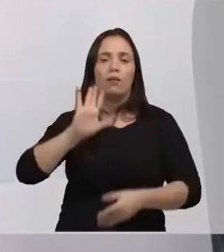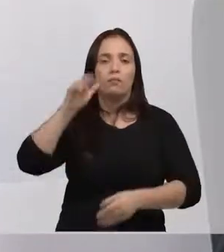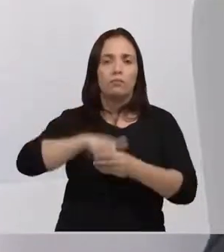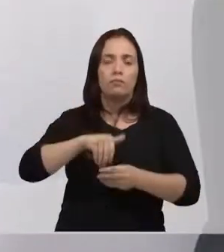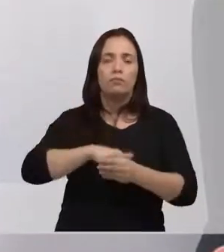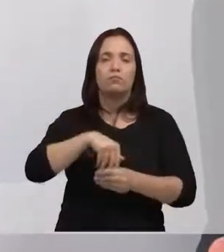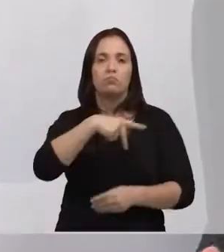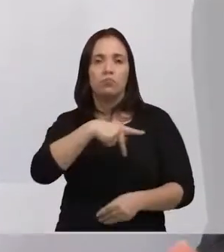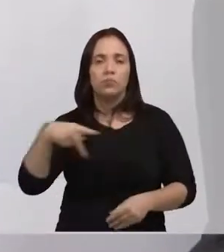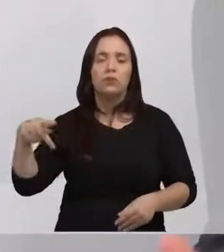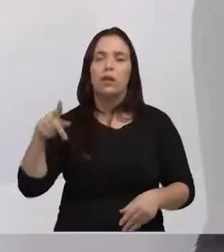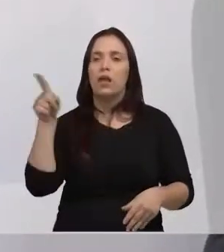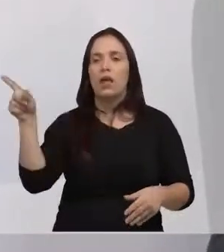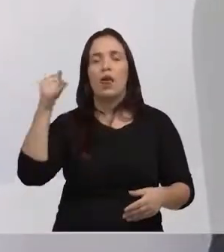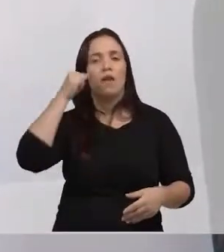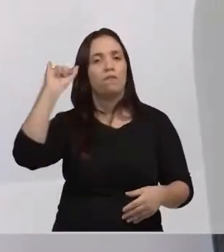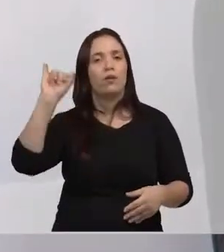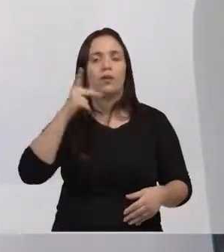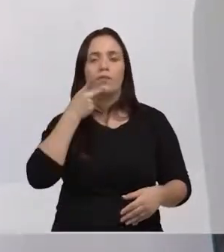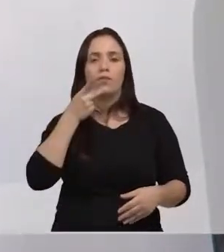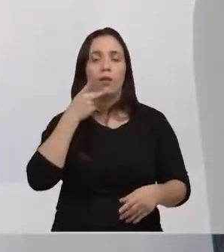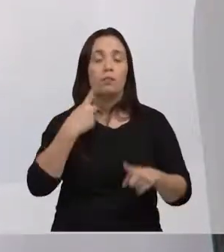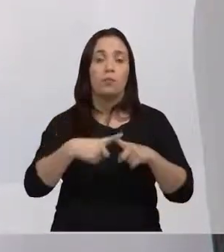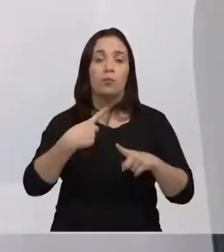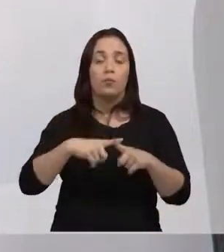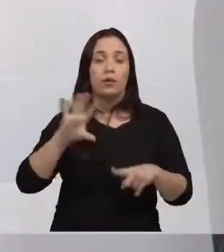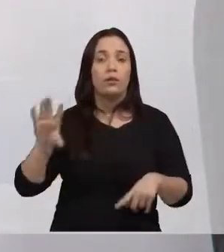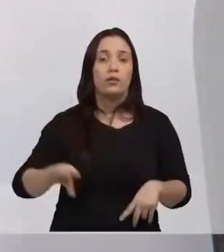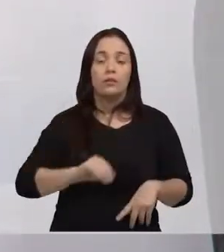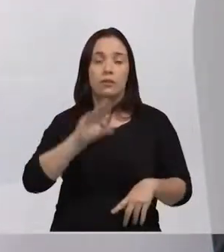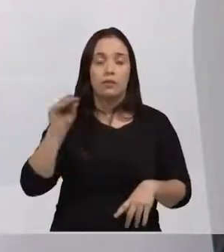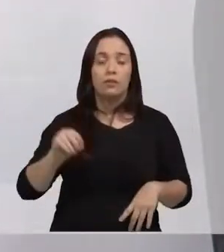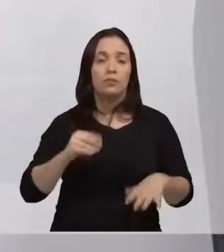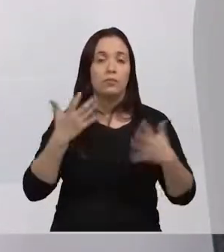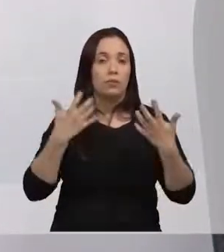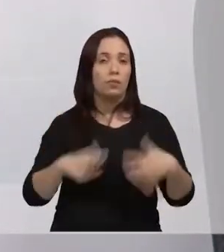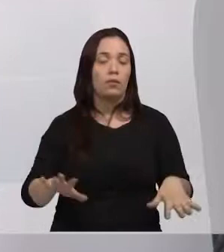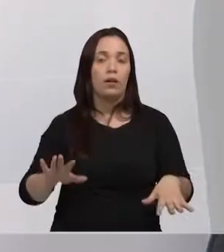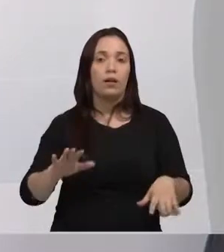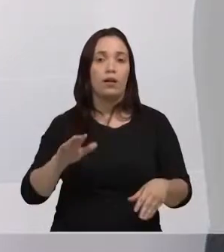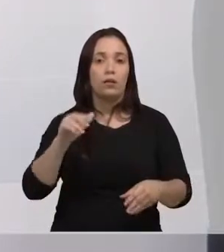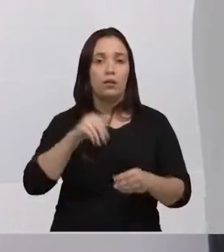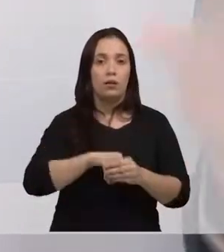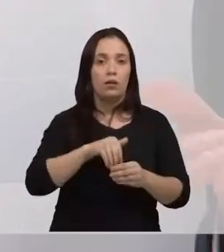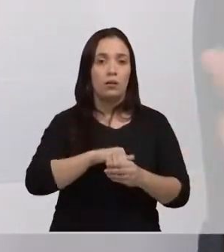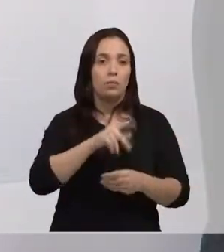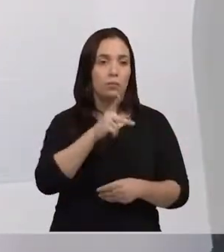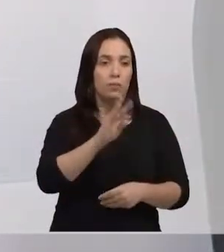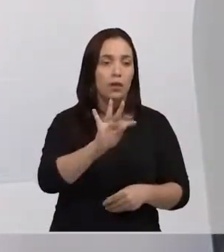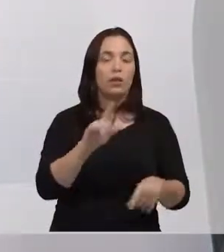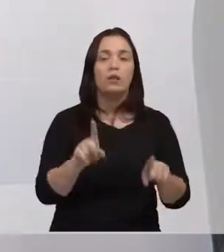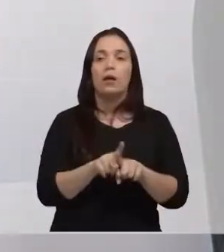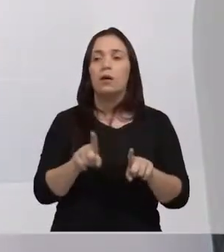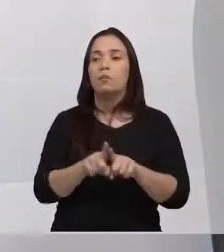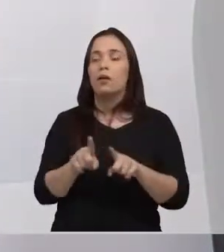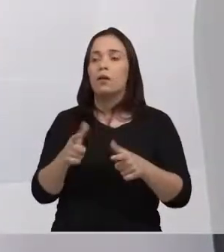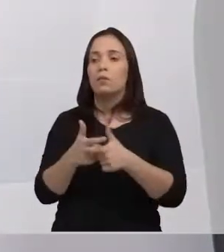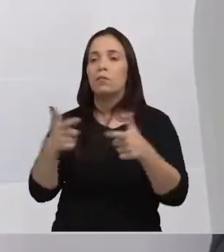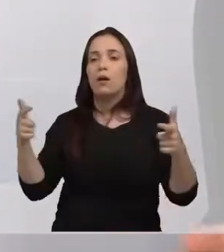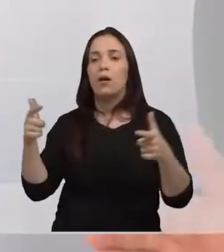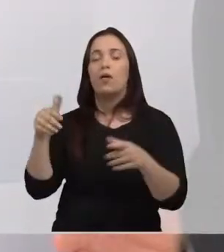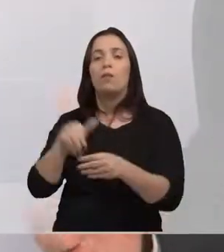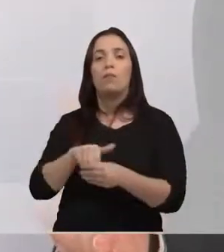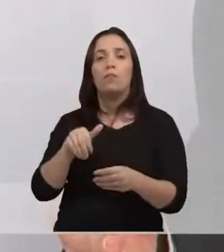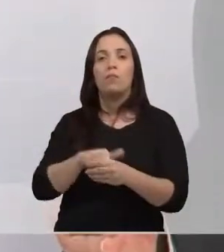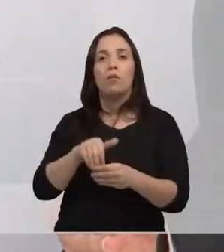também evita. Porque Ciro sabe que não só com os votos petistas chegará ao segundo turno. Ele precisa